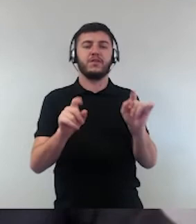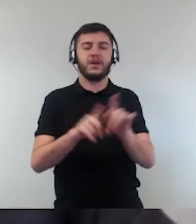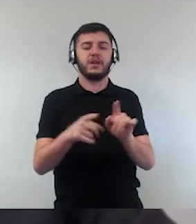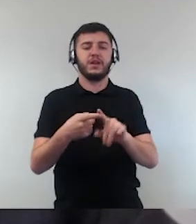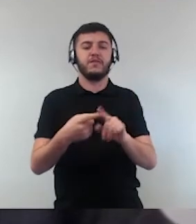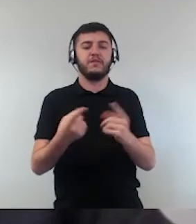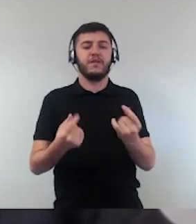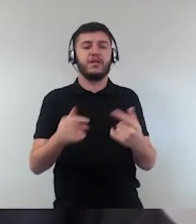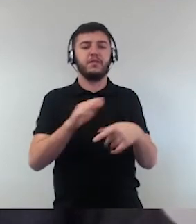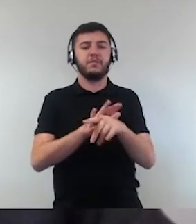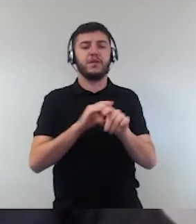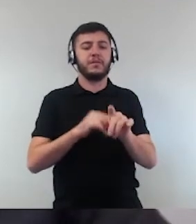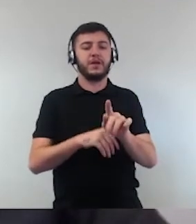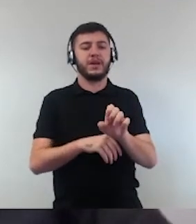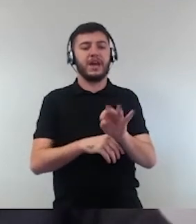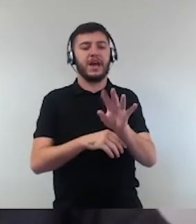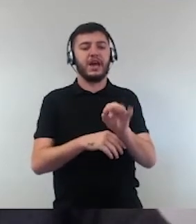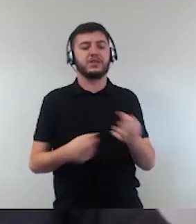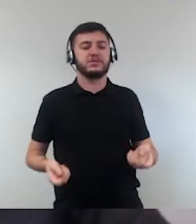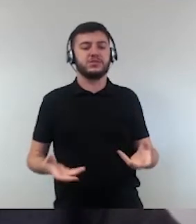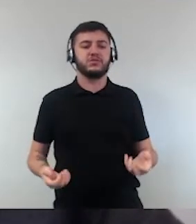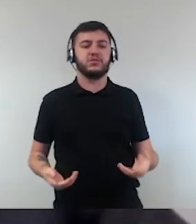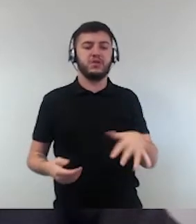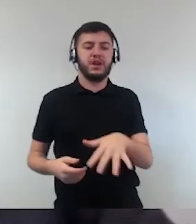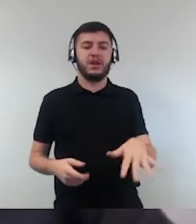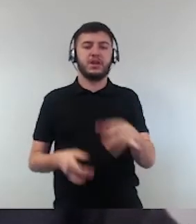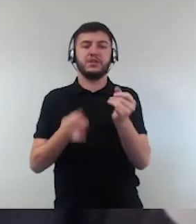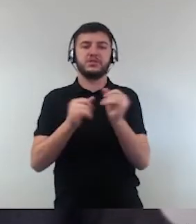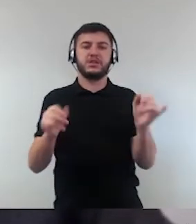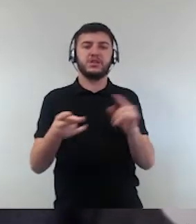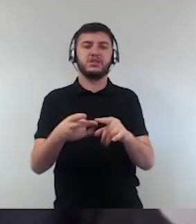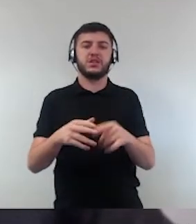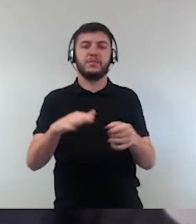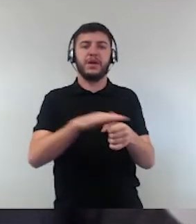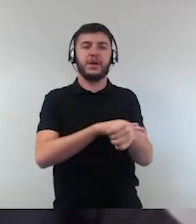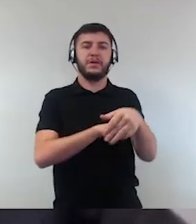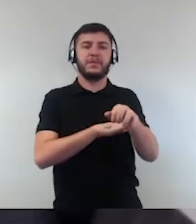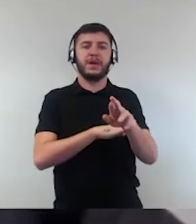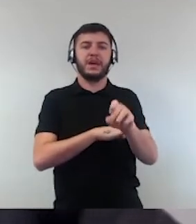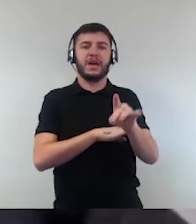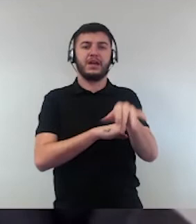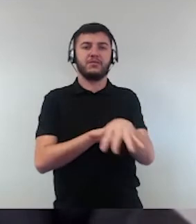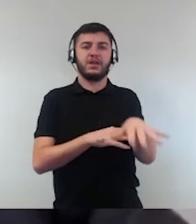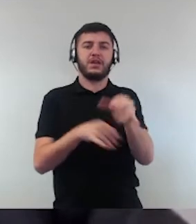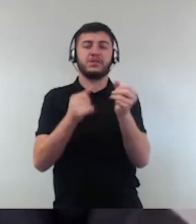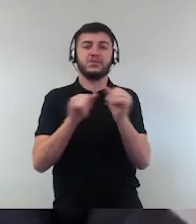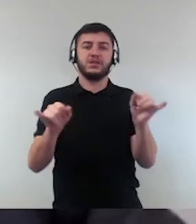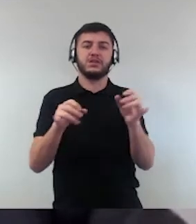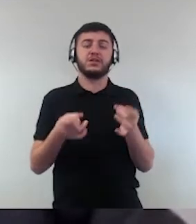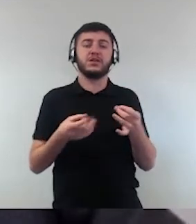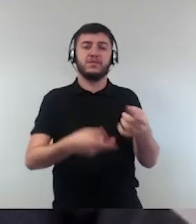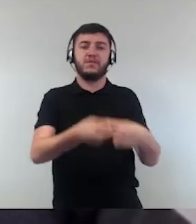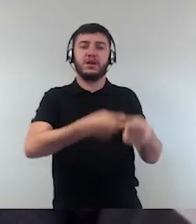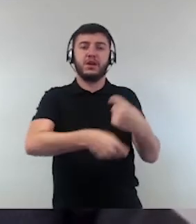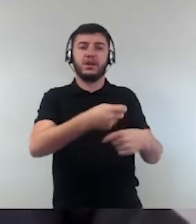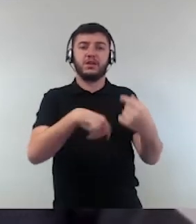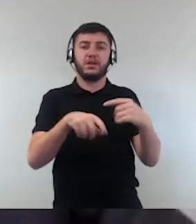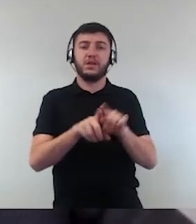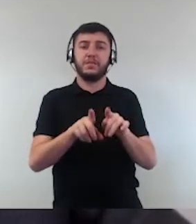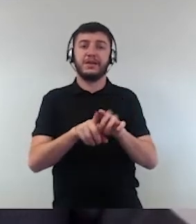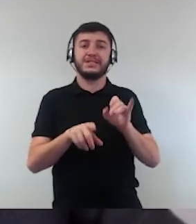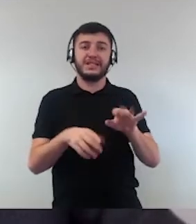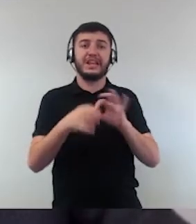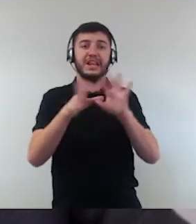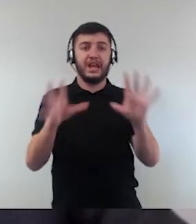preço horário, tarifa binômio, mercado 100% livre. Pessoal, se o mercado fosse 100% livre, esse problema que o ACL está enfrentando agora seria para